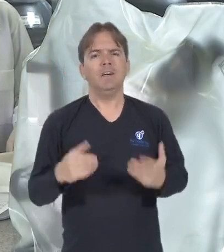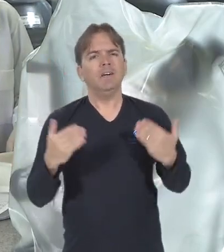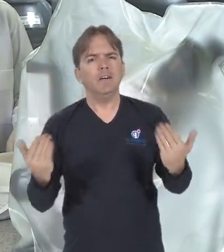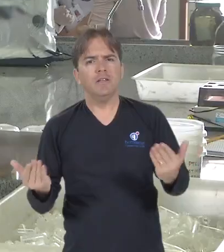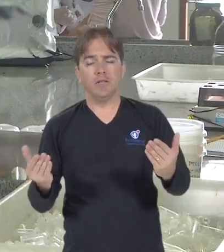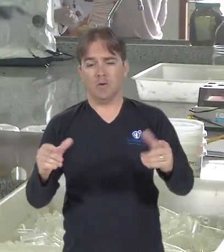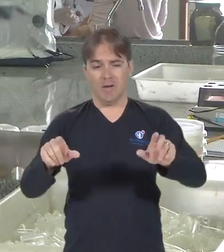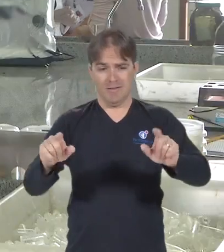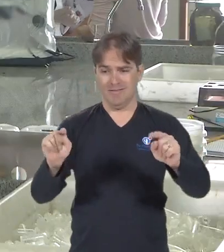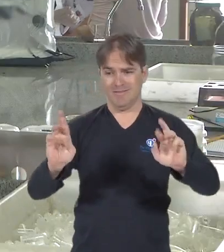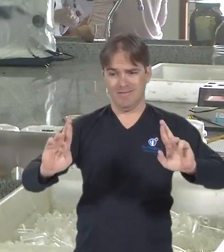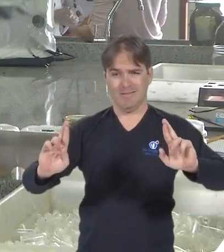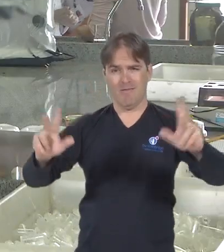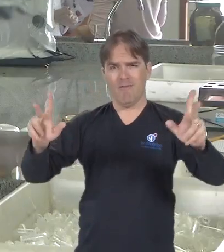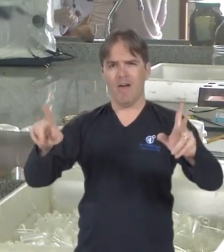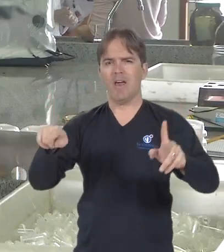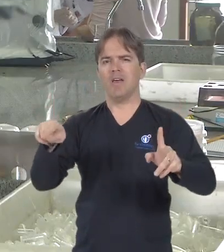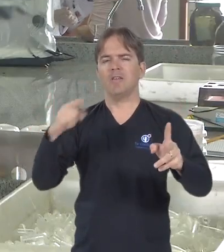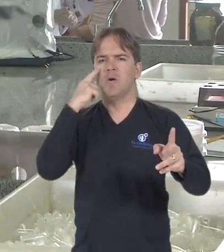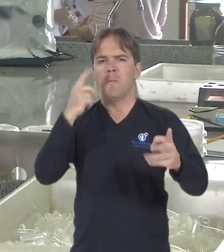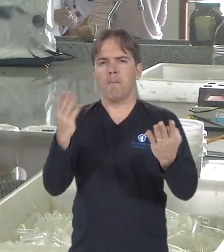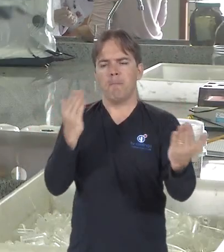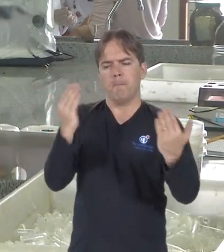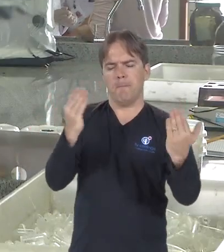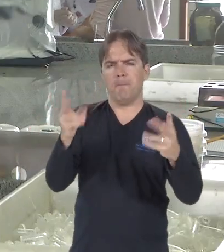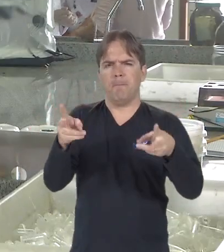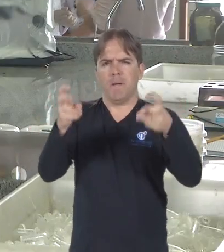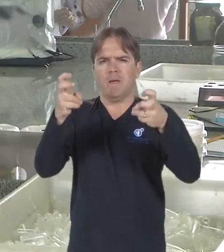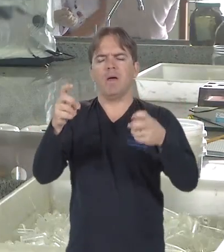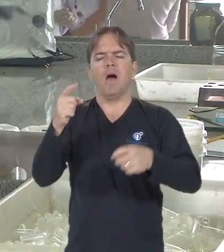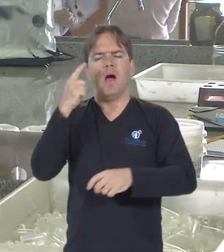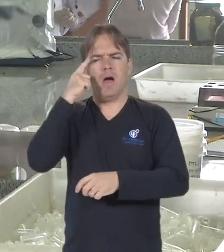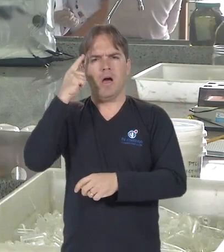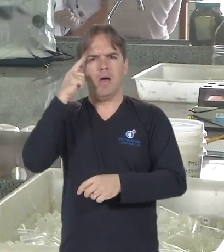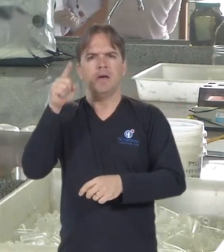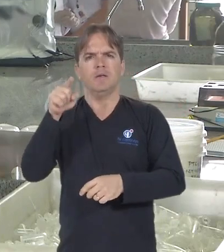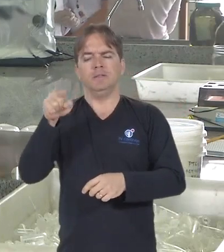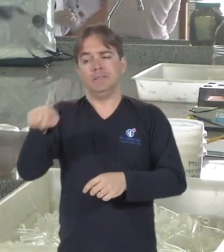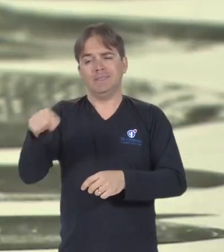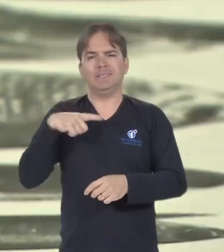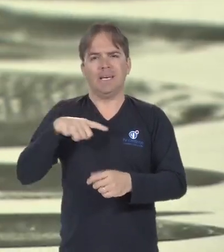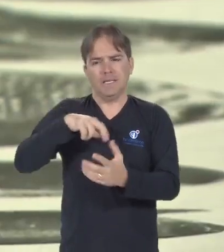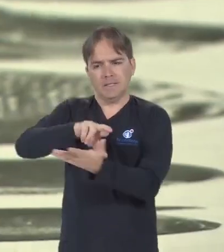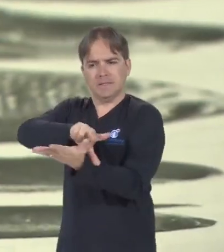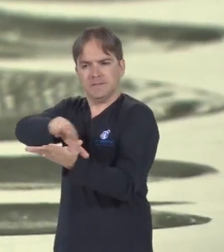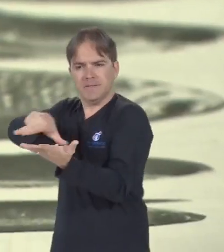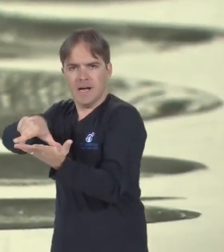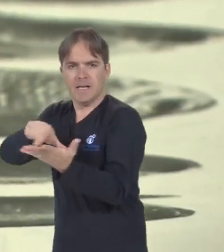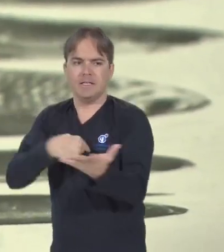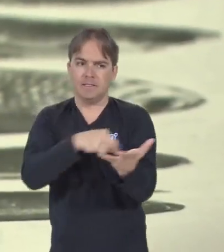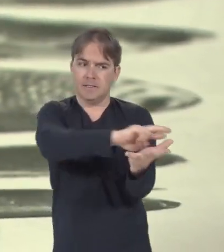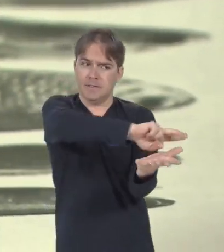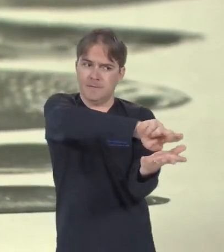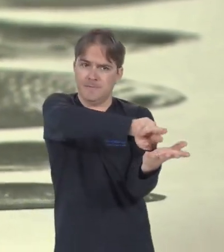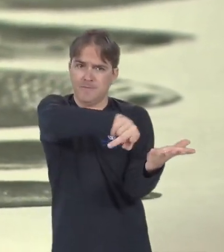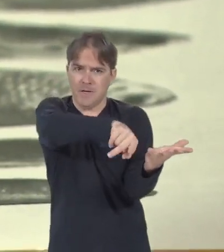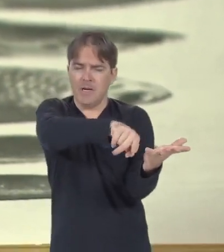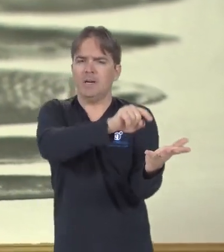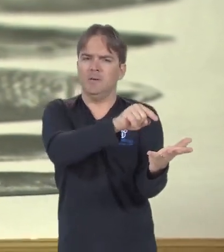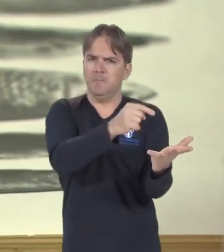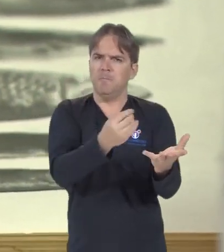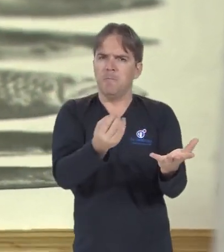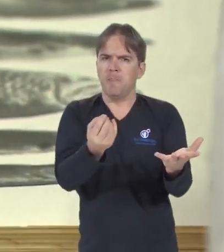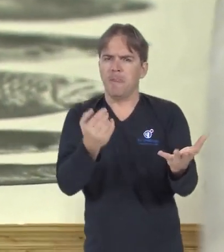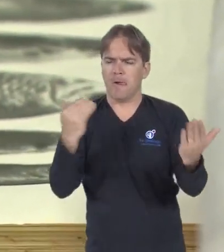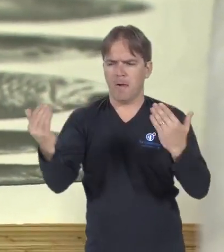o reservatório Areias e o reservatório Tucutu é que a gente está identificando, né, na diversidade, está identificando